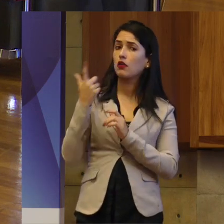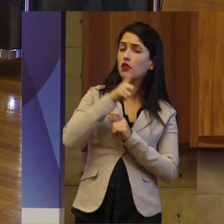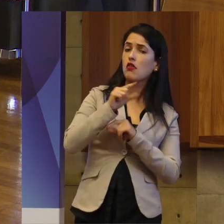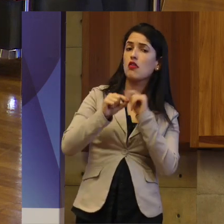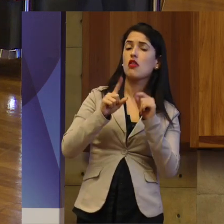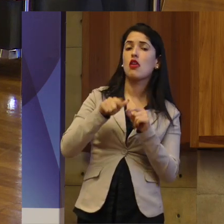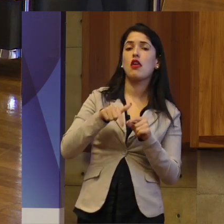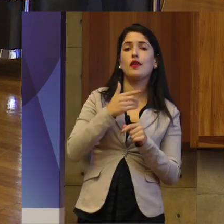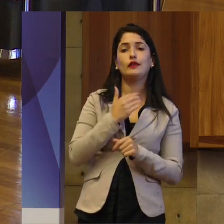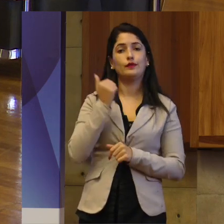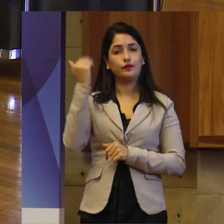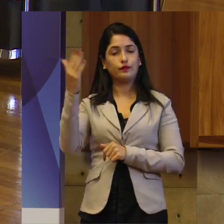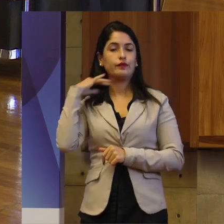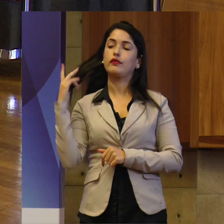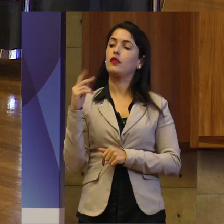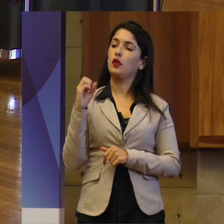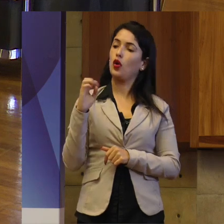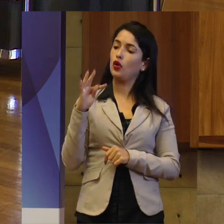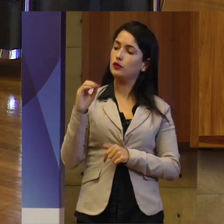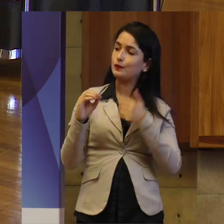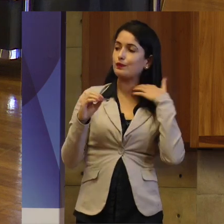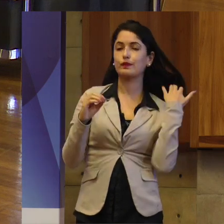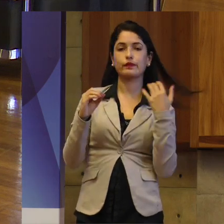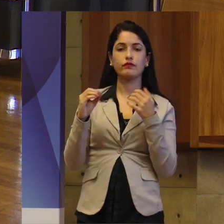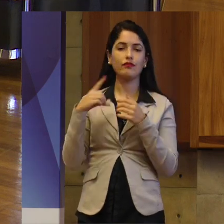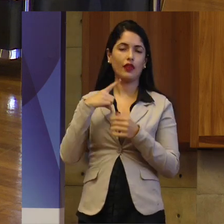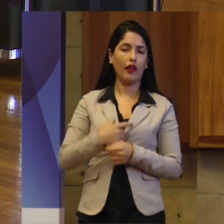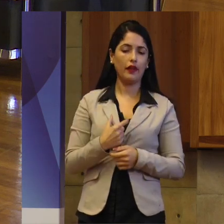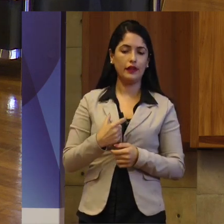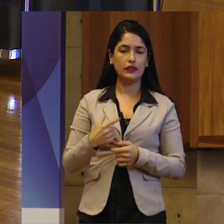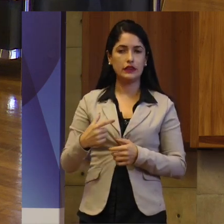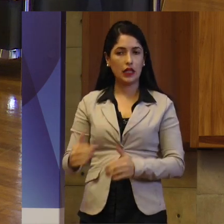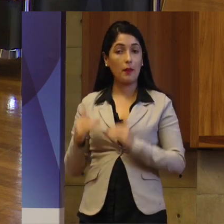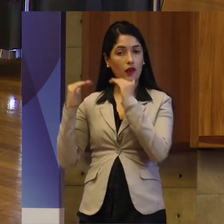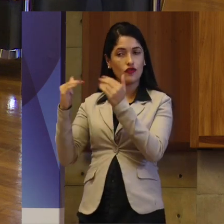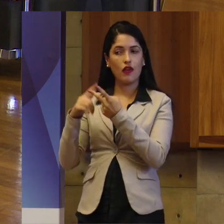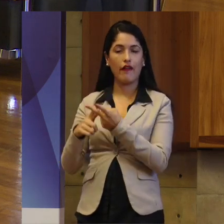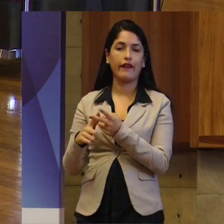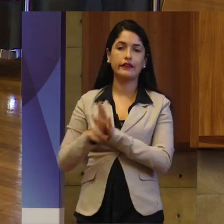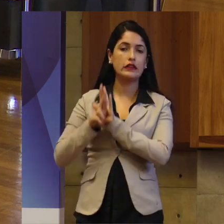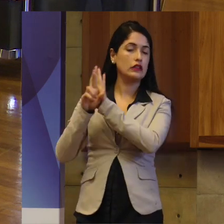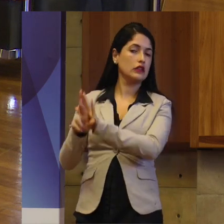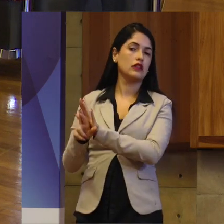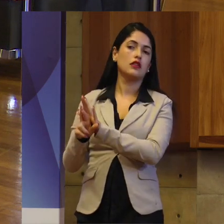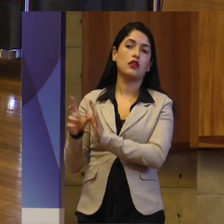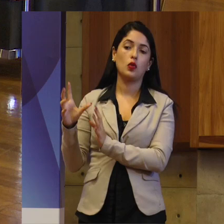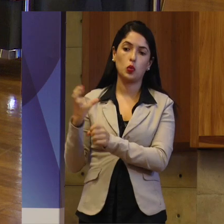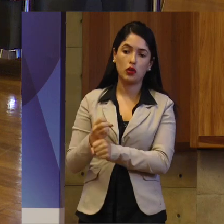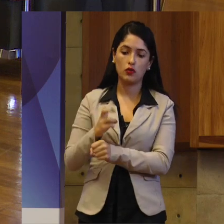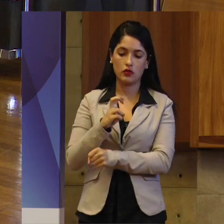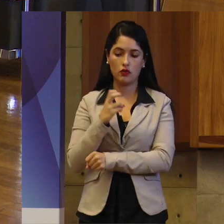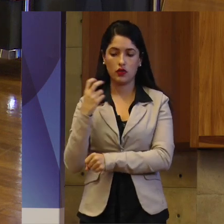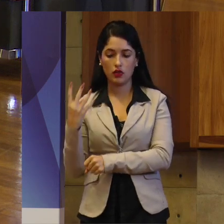temos quase 200 postos, desses postos entre embaixadas e consulados e missões. Desses postos, você tem 54